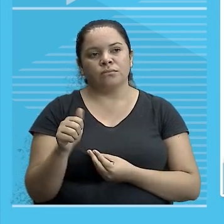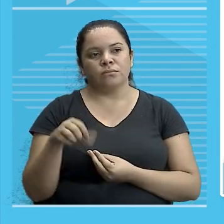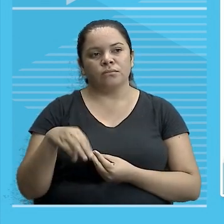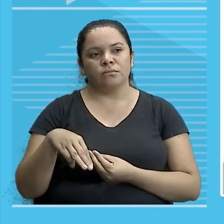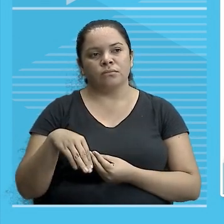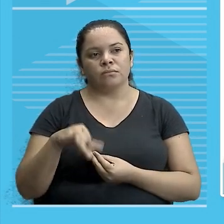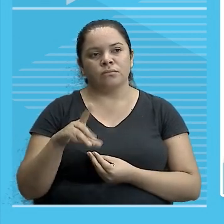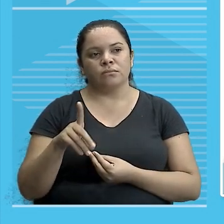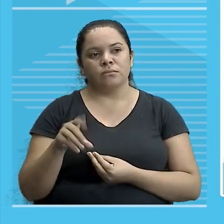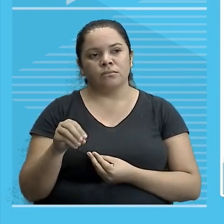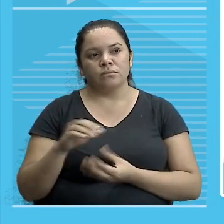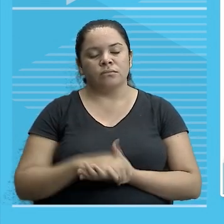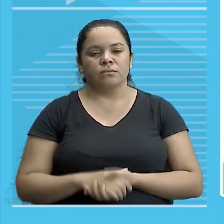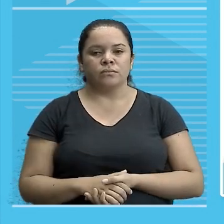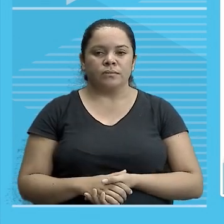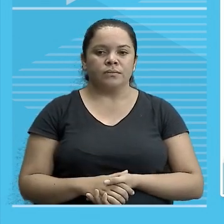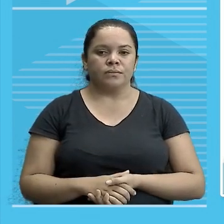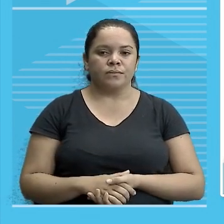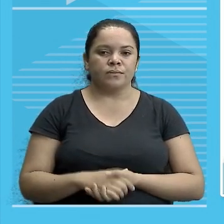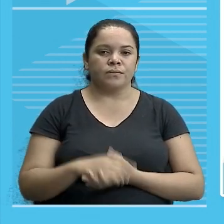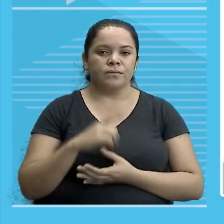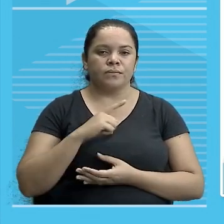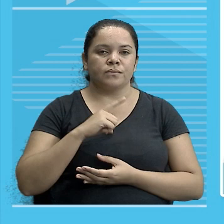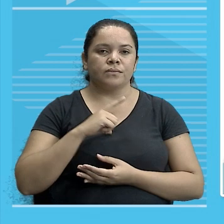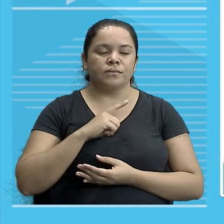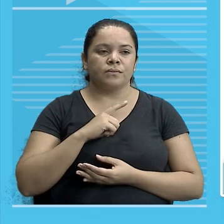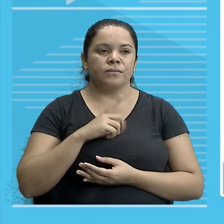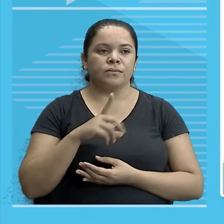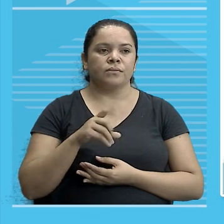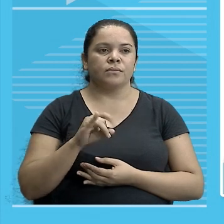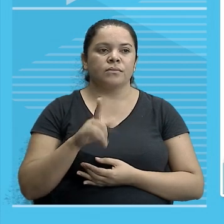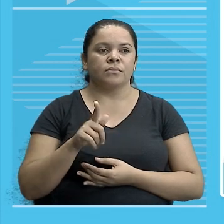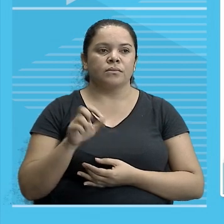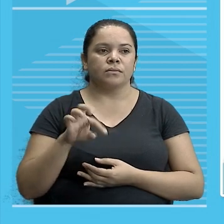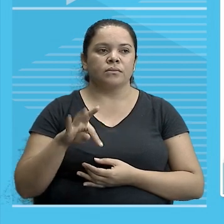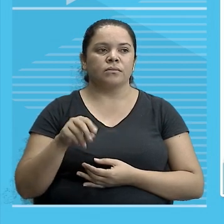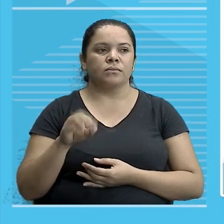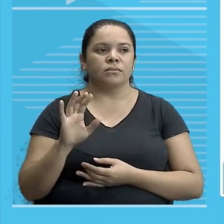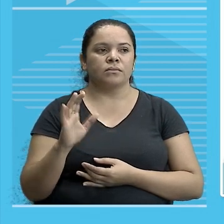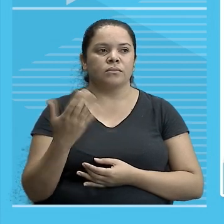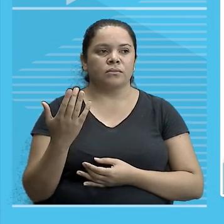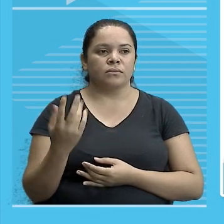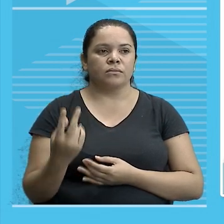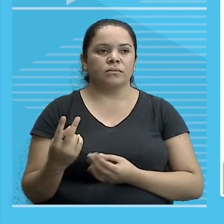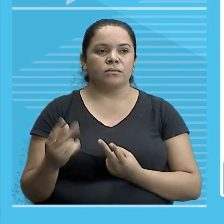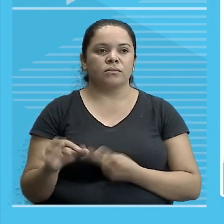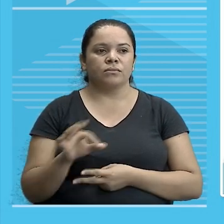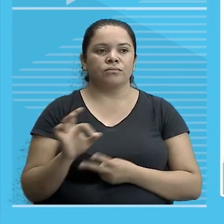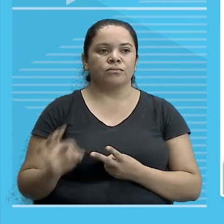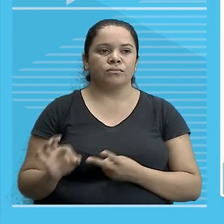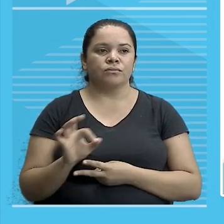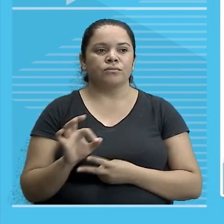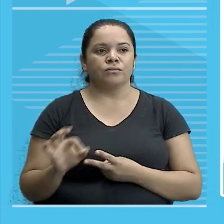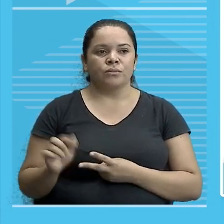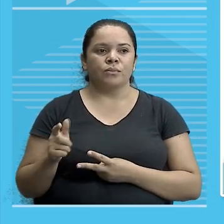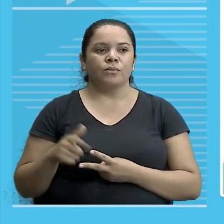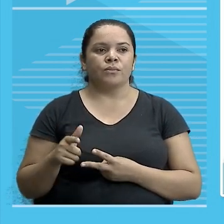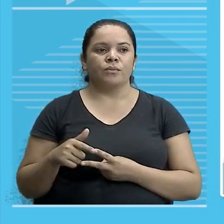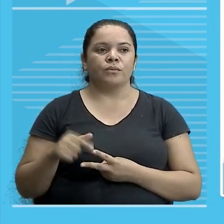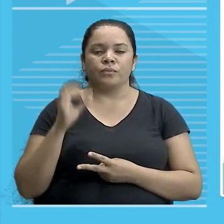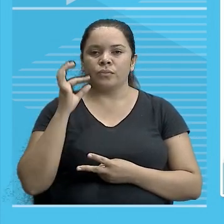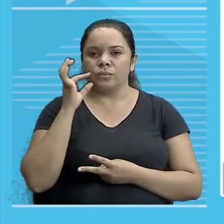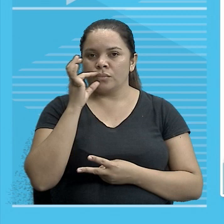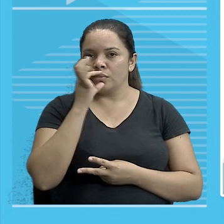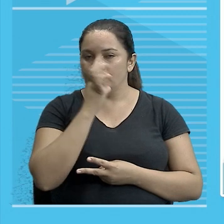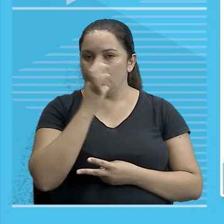O amido tem sua digestão ocorrendo em dois lugares. Dois. A boca e o